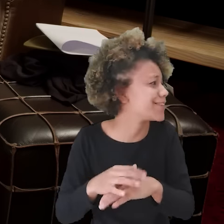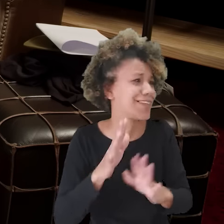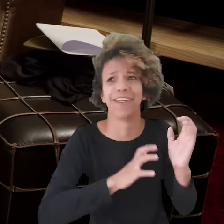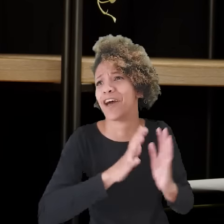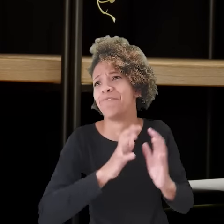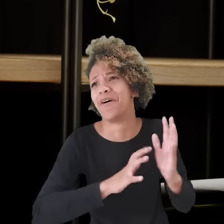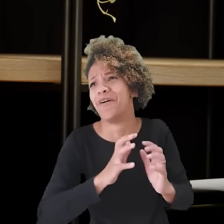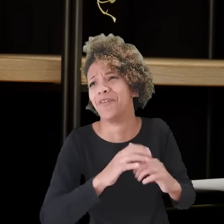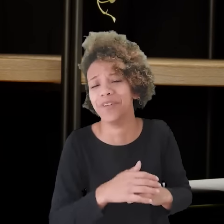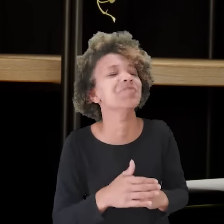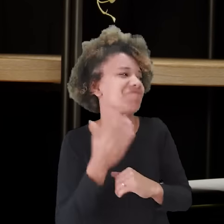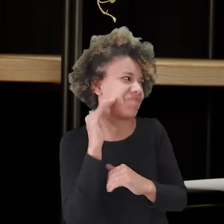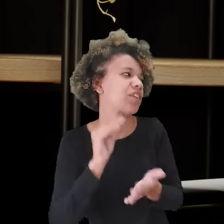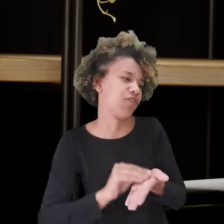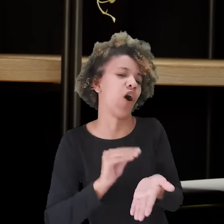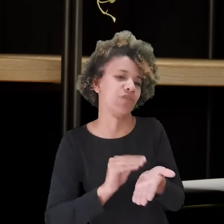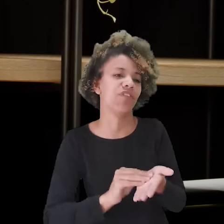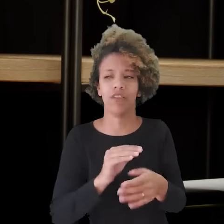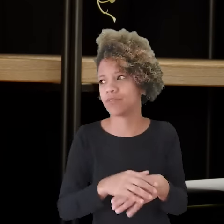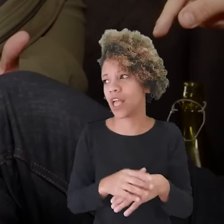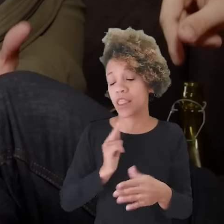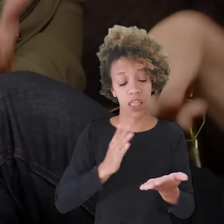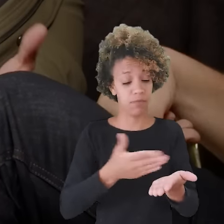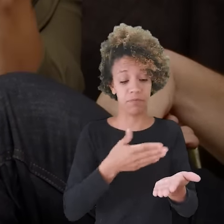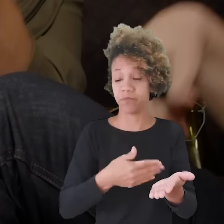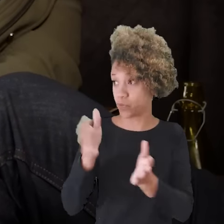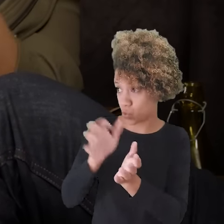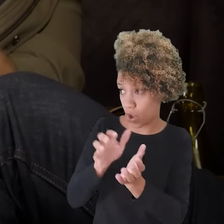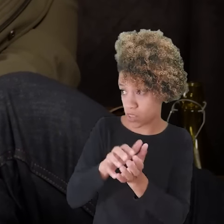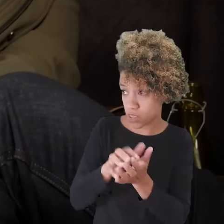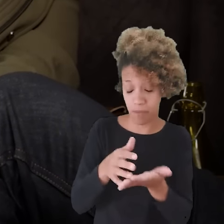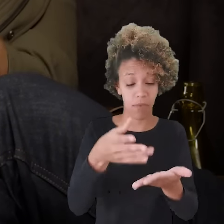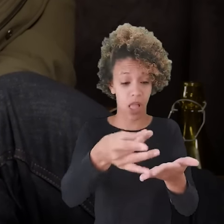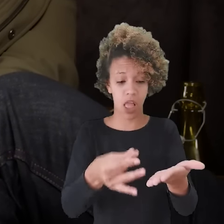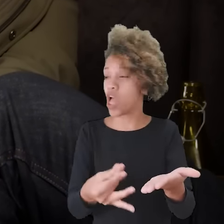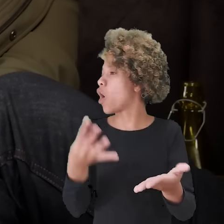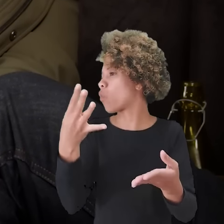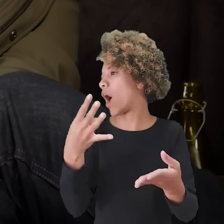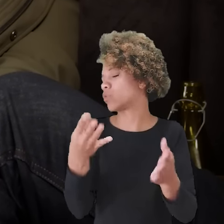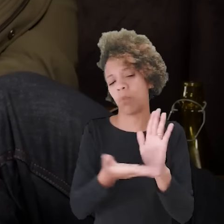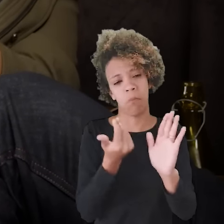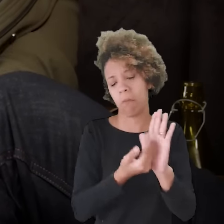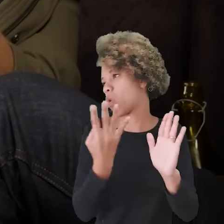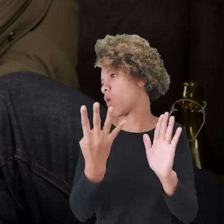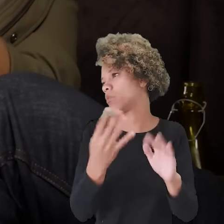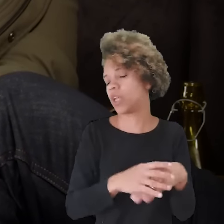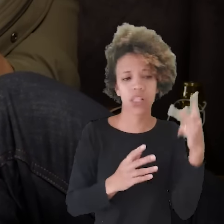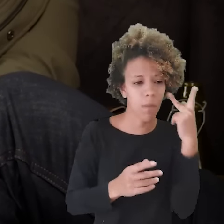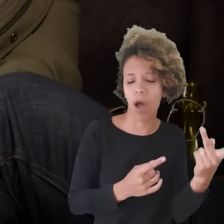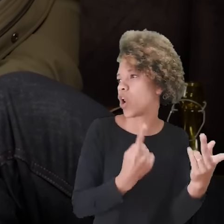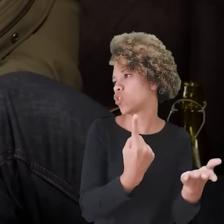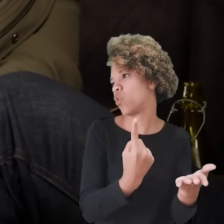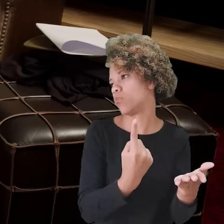na mão você pega um cardápio de um bar em Recife é quatro páginas o cardápio